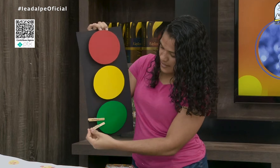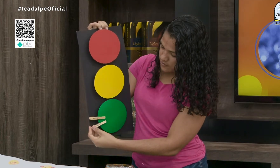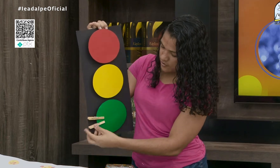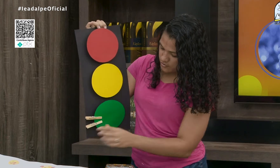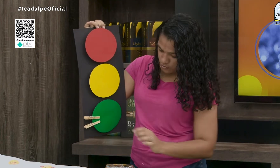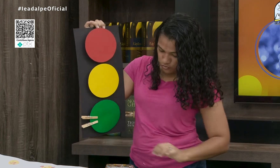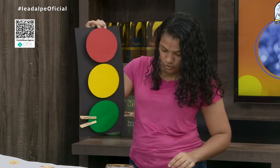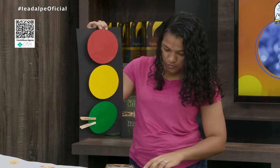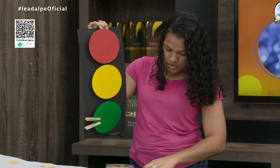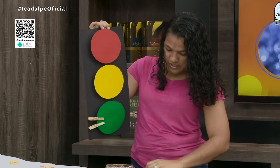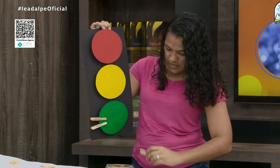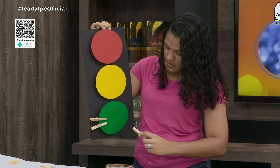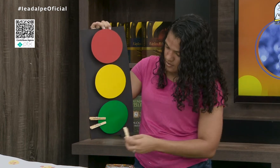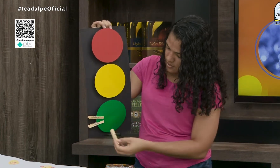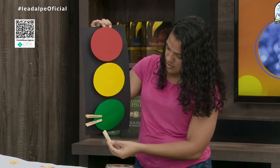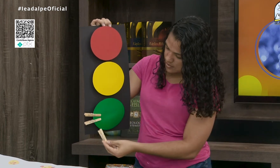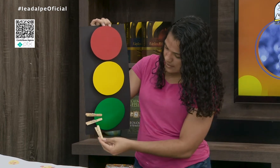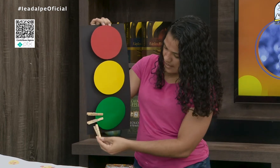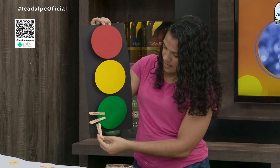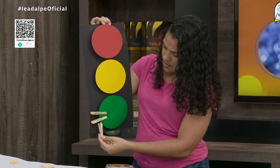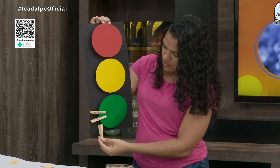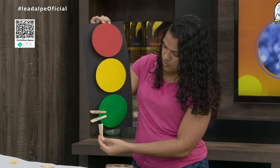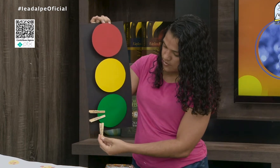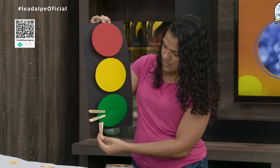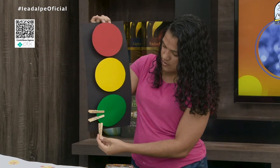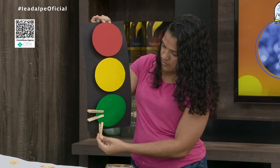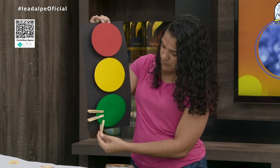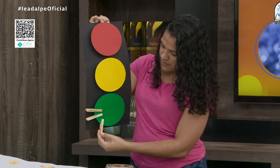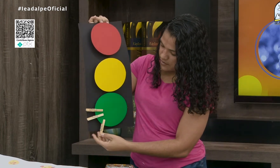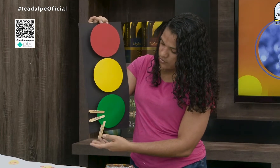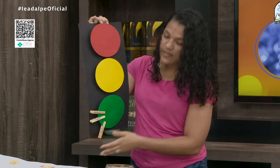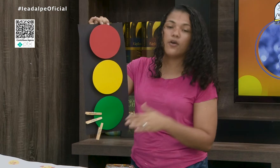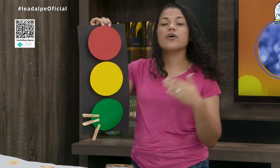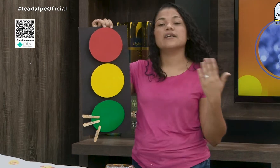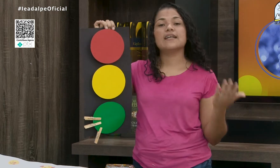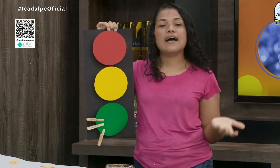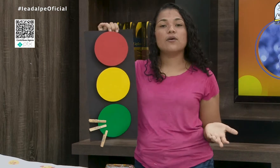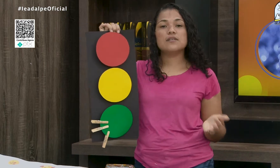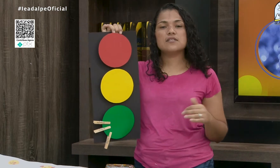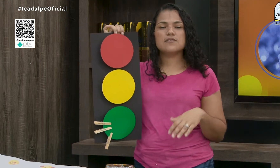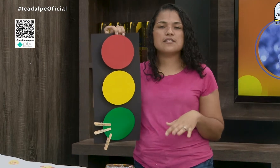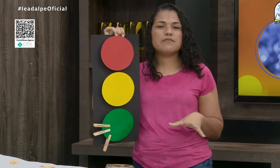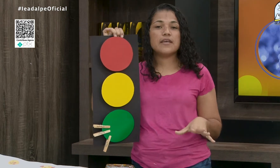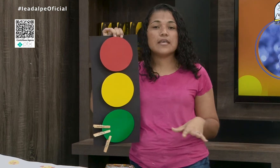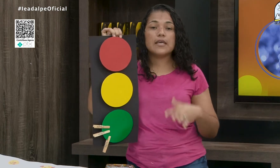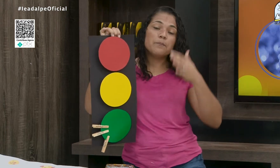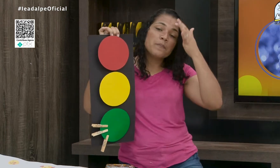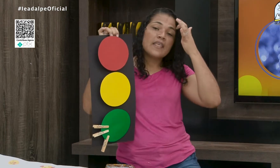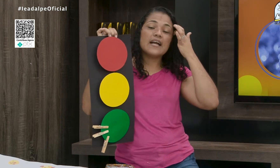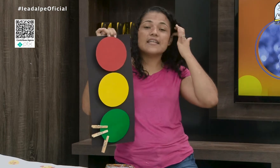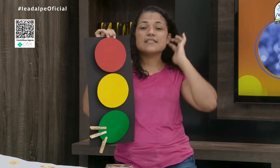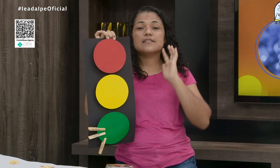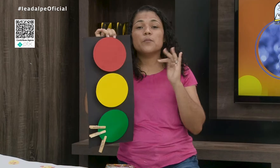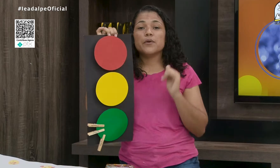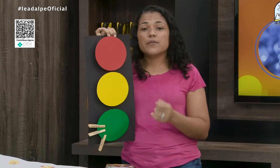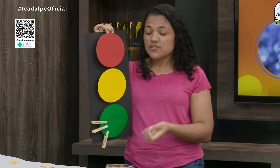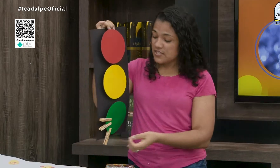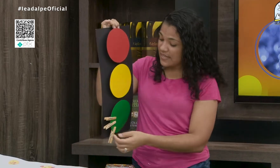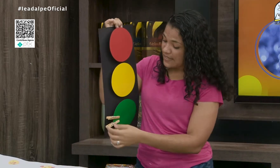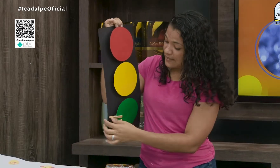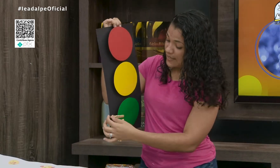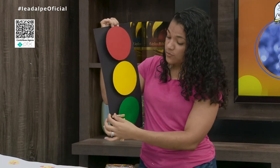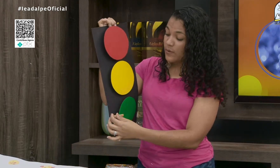os pegadores, com os nomes deles, tá? No círculo verde. No decorrer da aula, se você vê que a criança está um